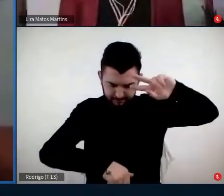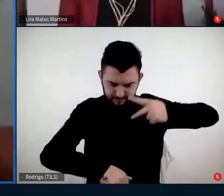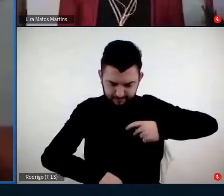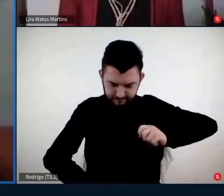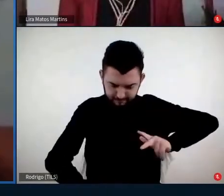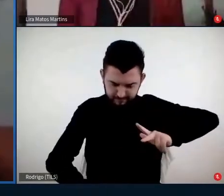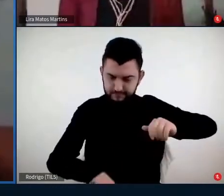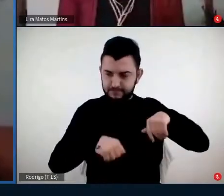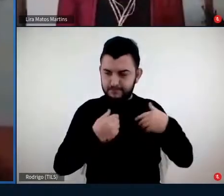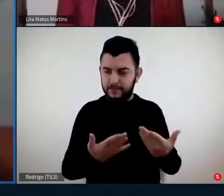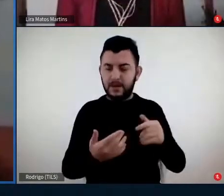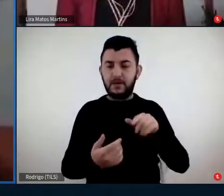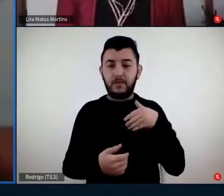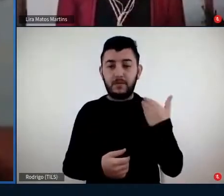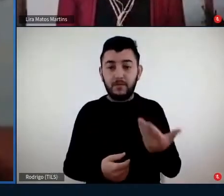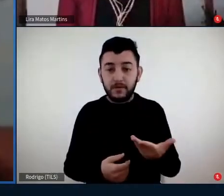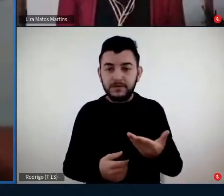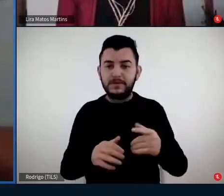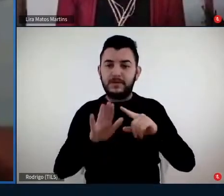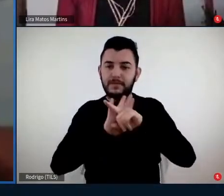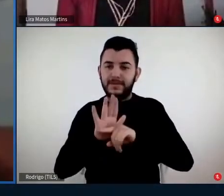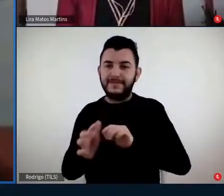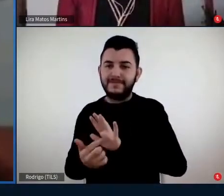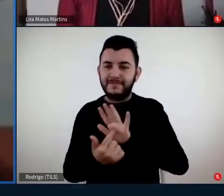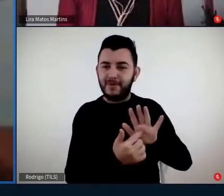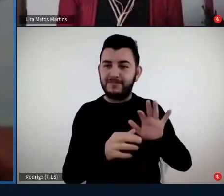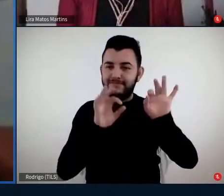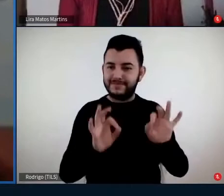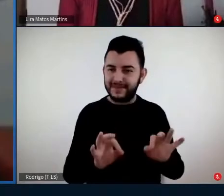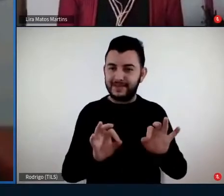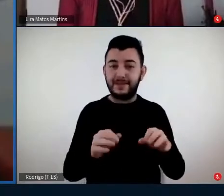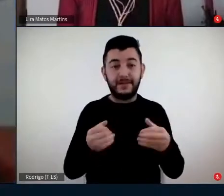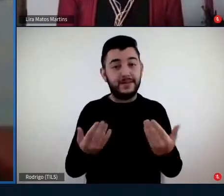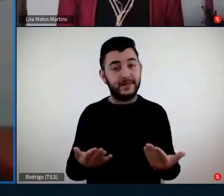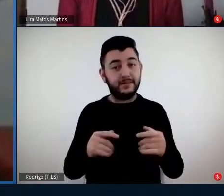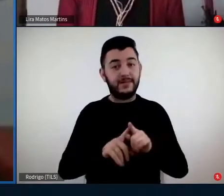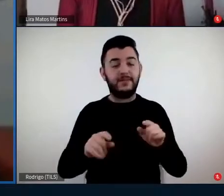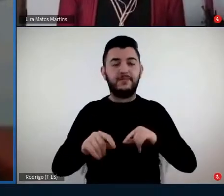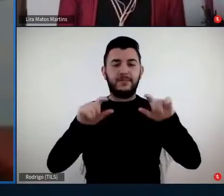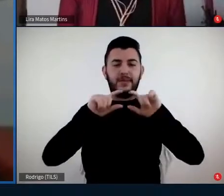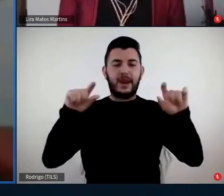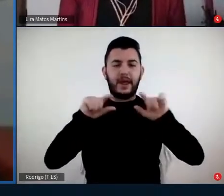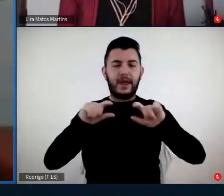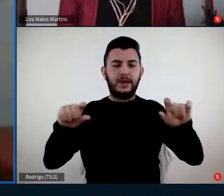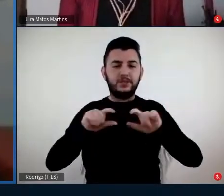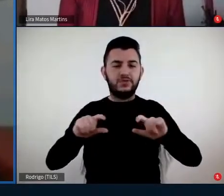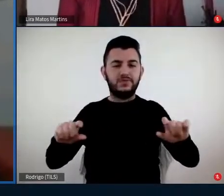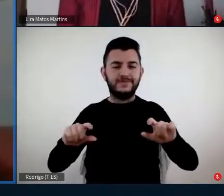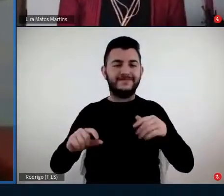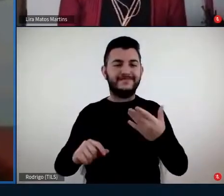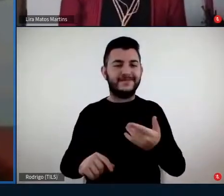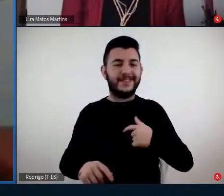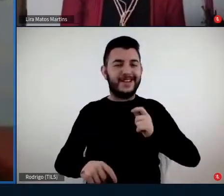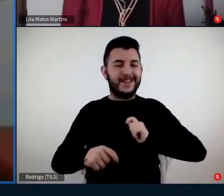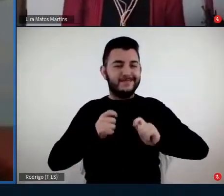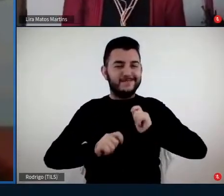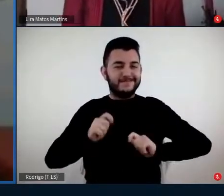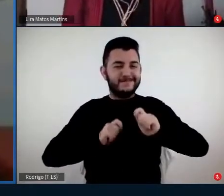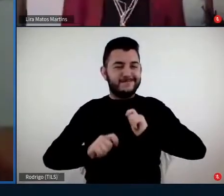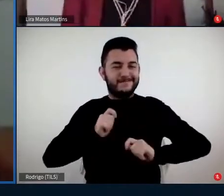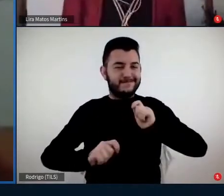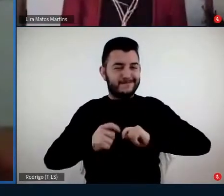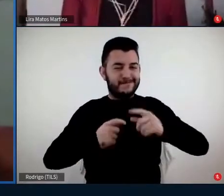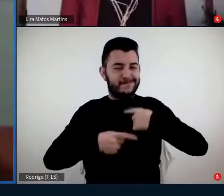você traz isso em alguns pontos, mas aí em alguns trechos, eu acho que o seu anseio se sobrepôs a essa